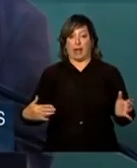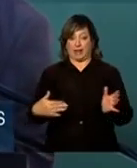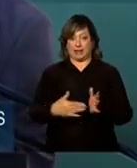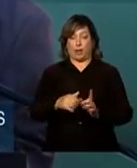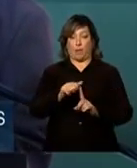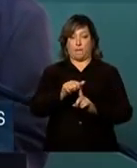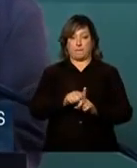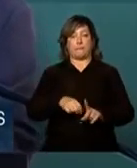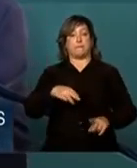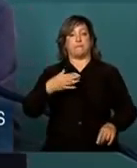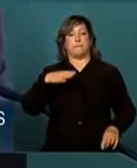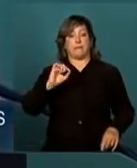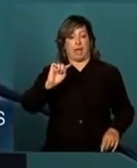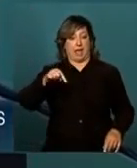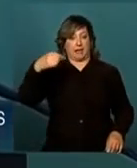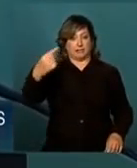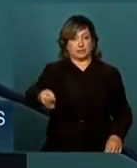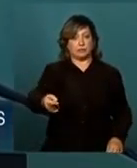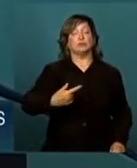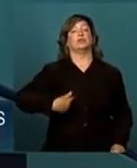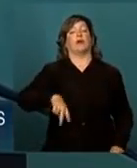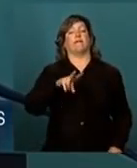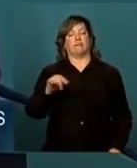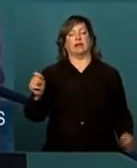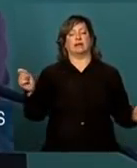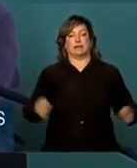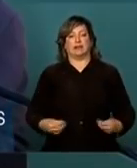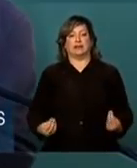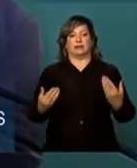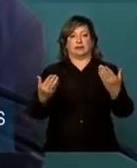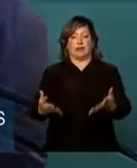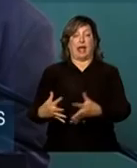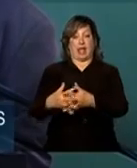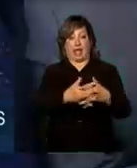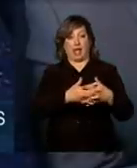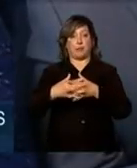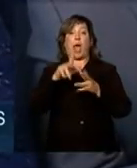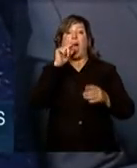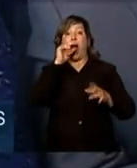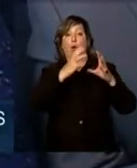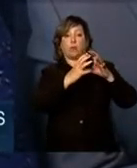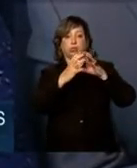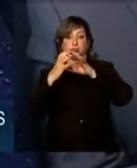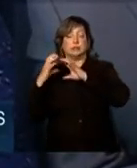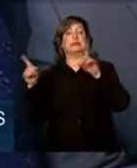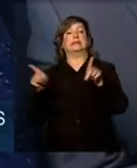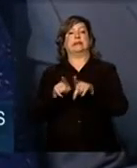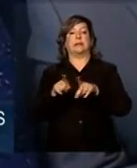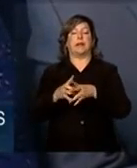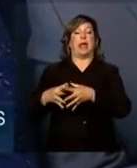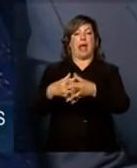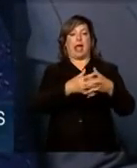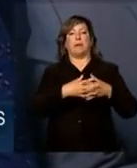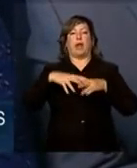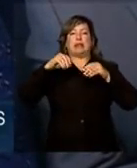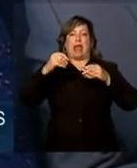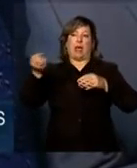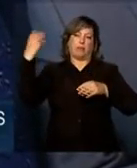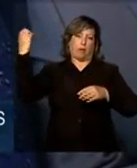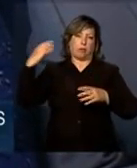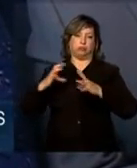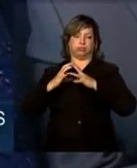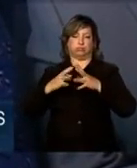mês de março, nós teremos condições de entregar os caminhões pipa e os caminhões caçamba para